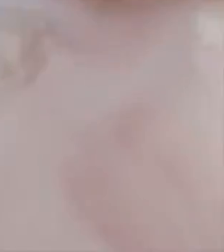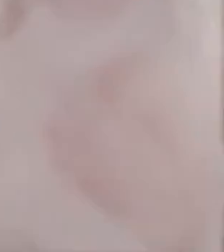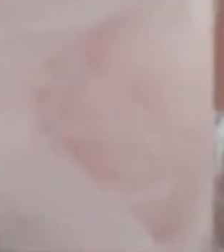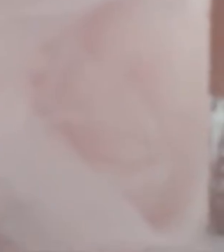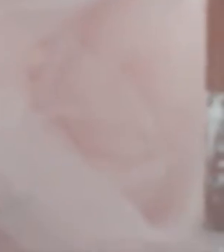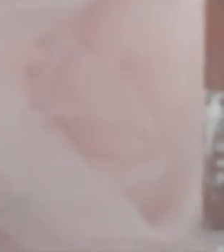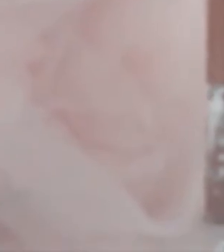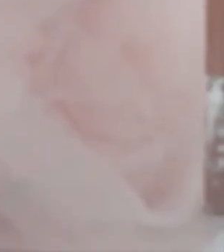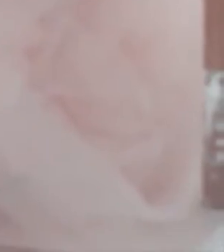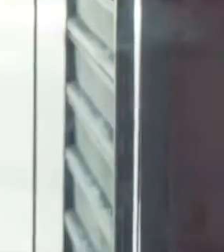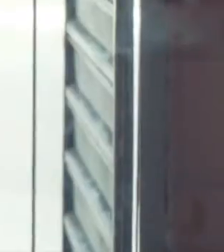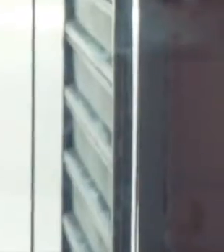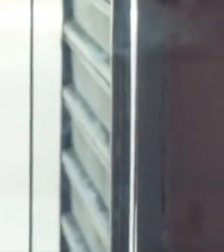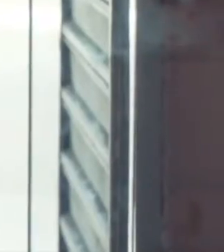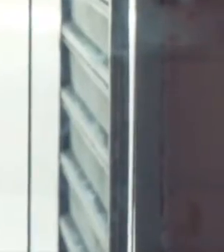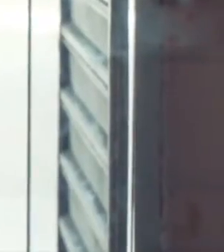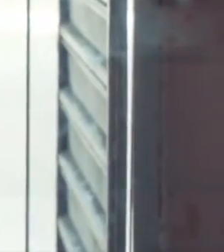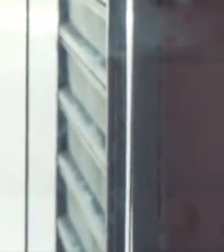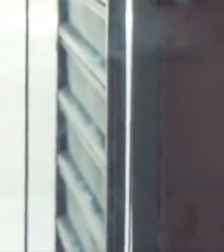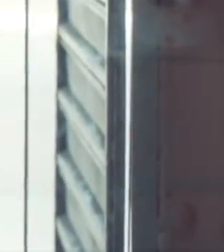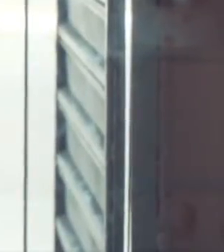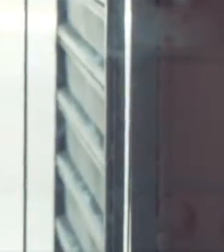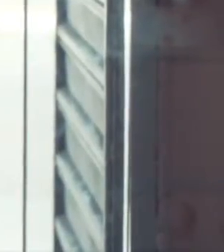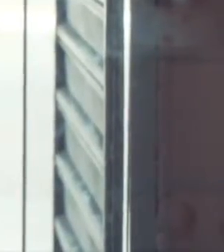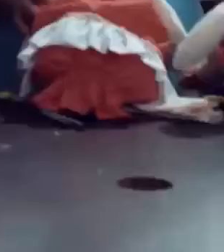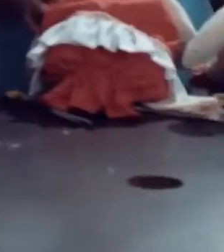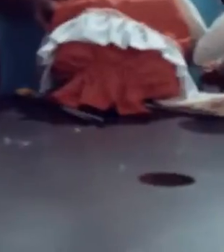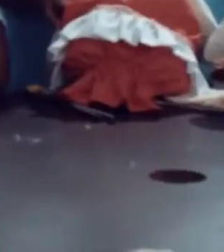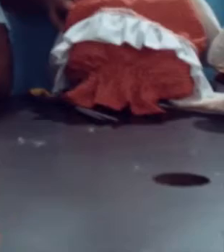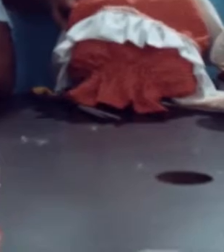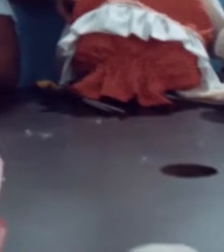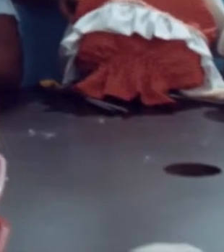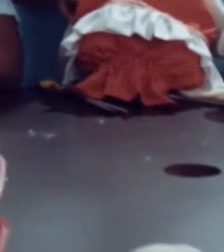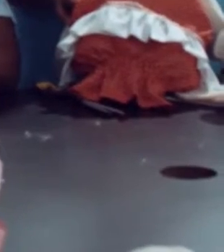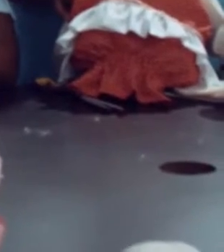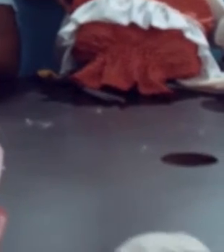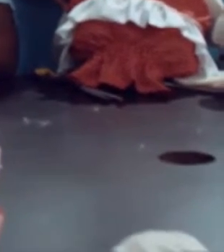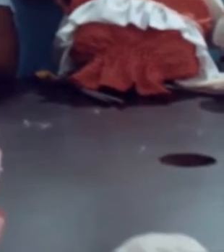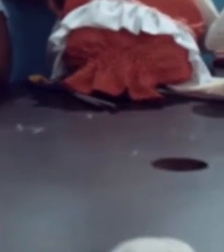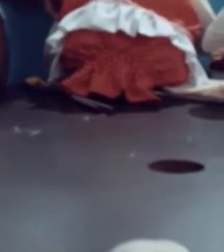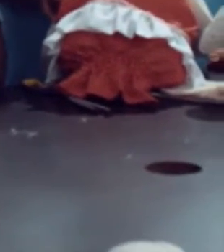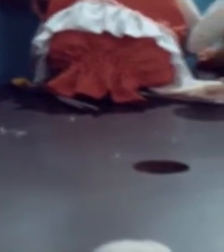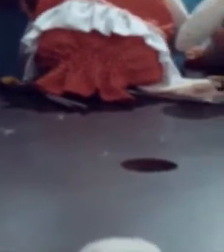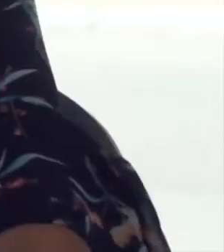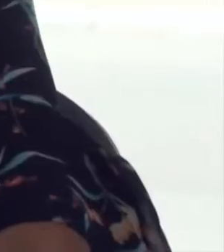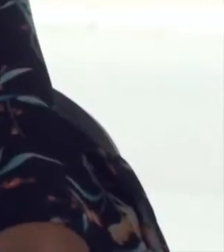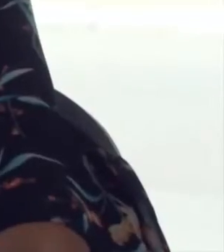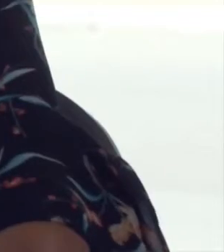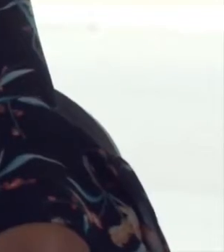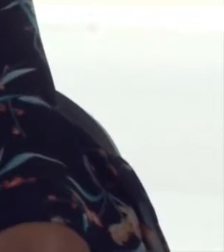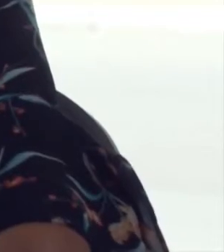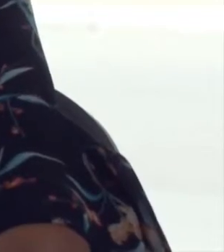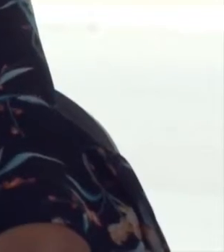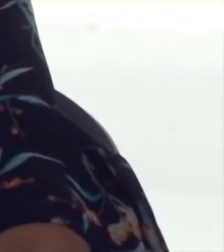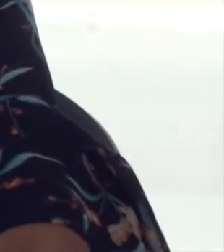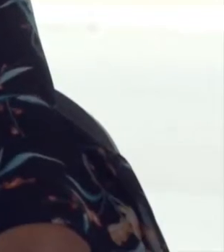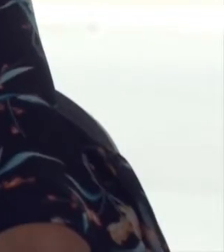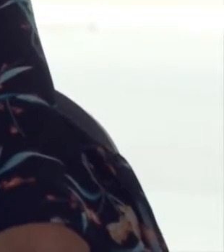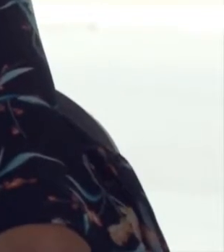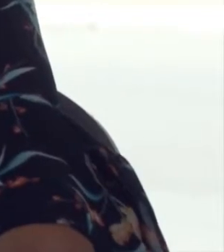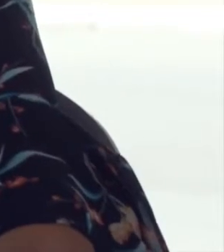Acho que estou no caminho certo é disso para frente vai ser solo sucesso Eu sou uma mulher